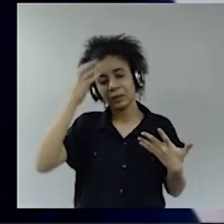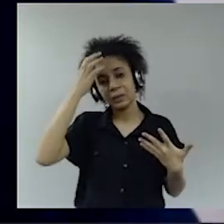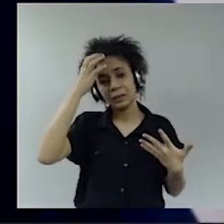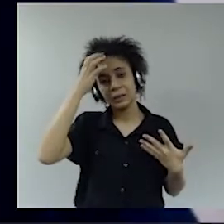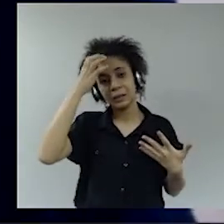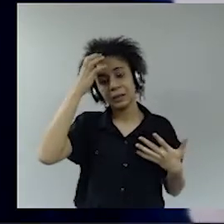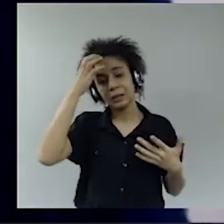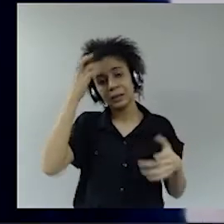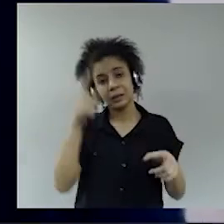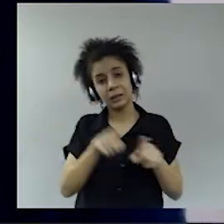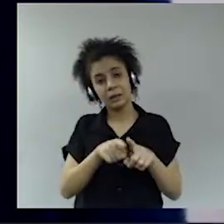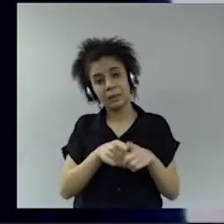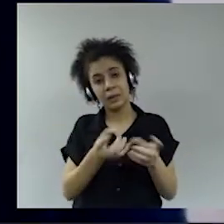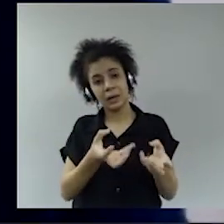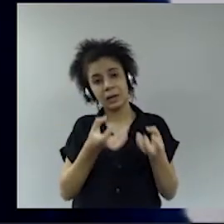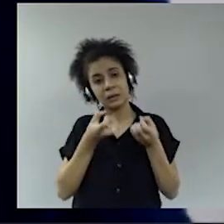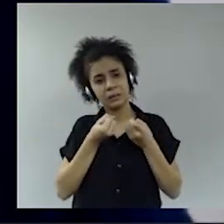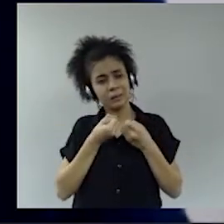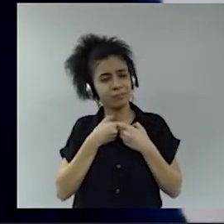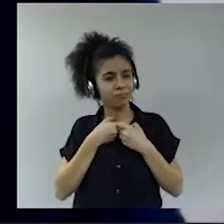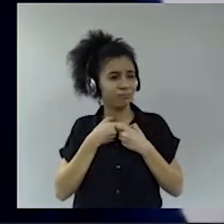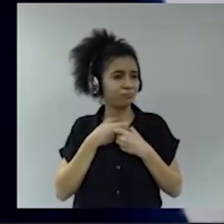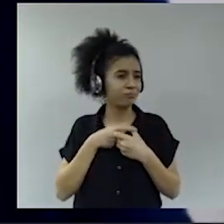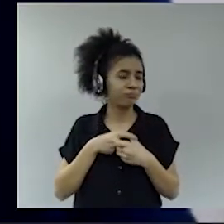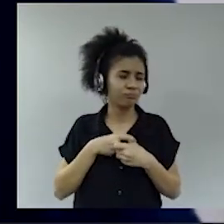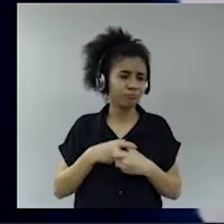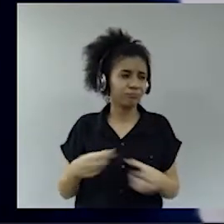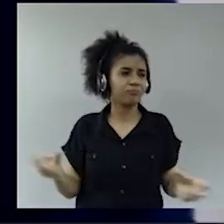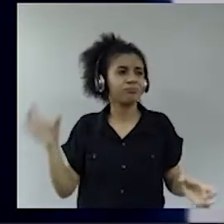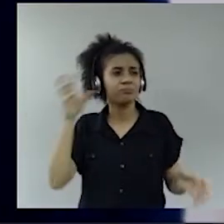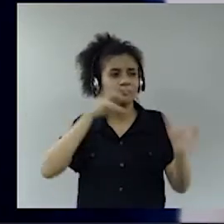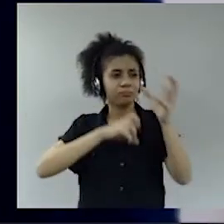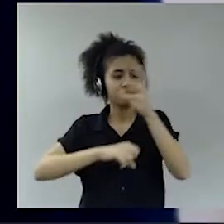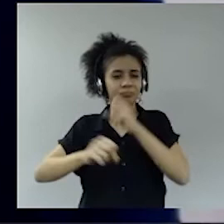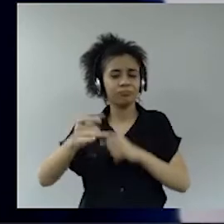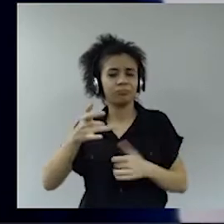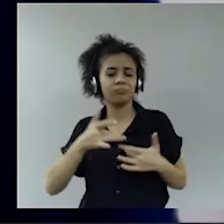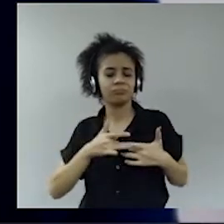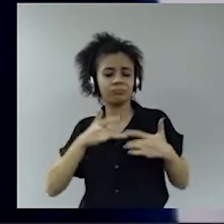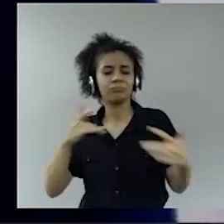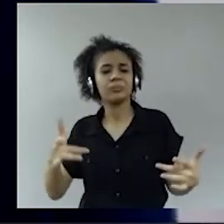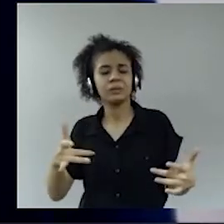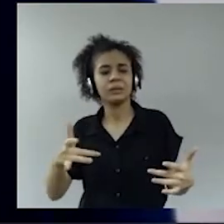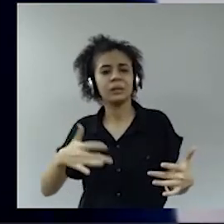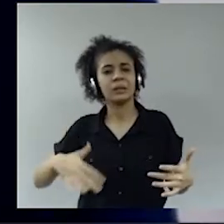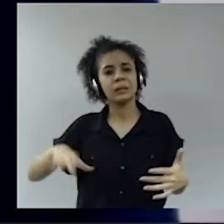onde recebi grandes lições de solidariedade humana,